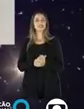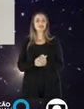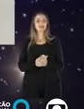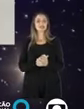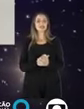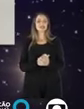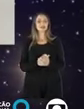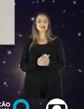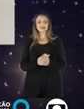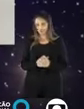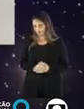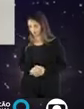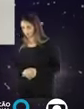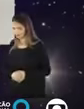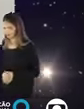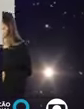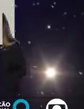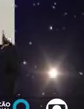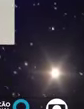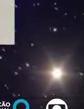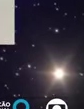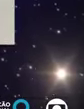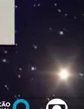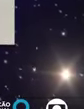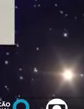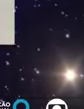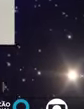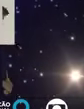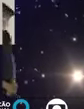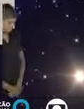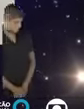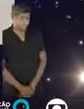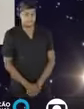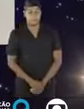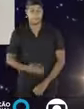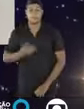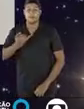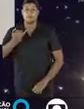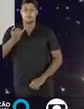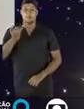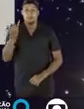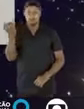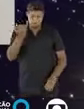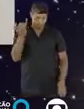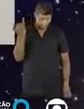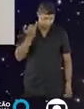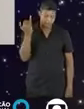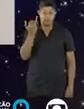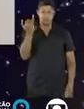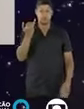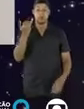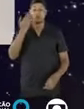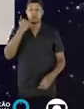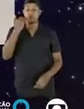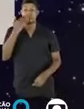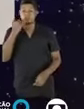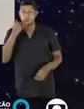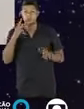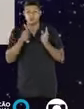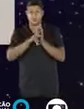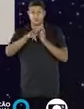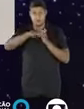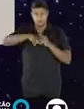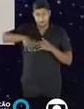gastronômica. E outros pontos importantes é consumir sempre que possível, né, alimentos sem venenos, regionais